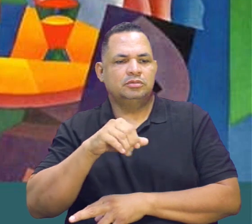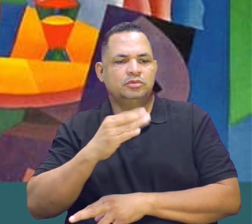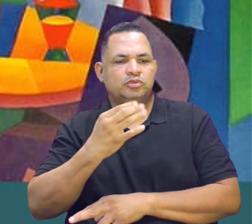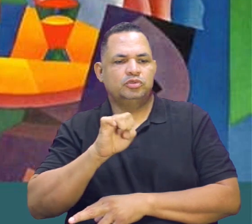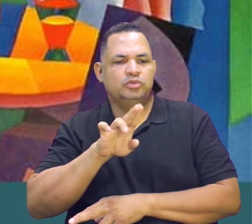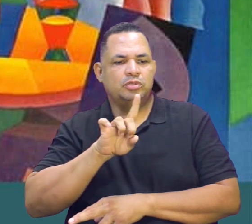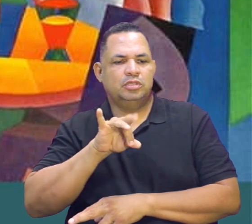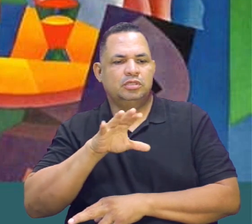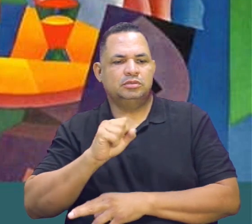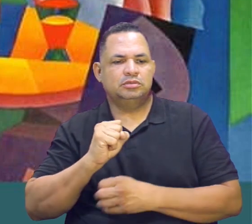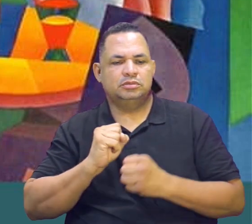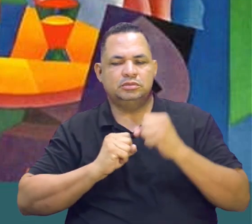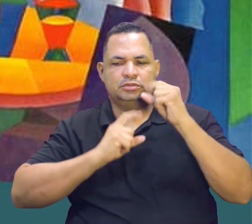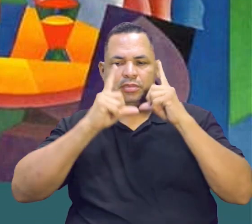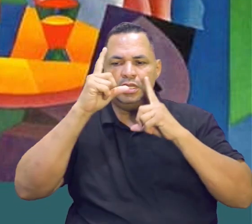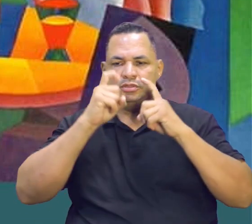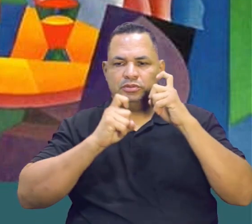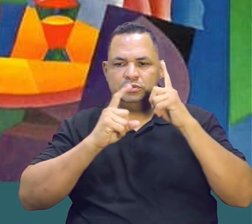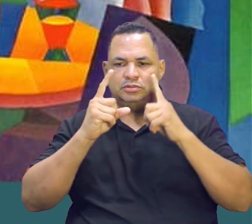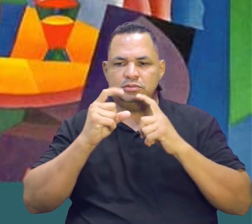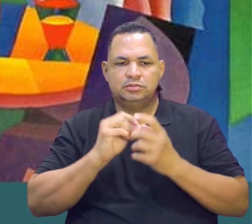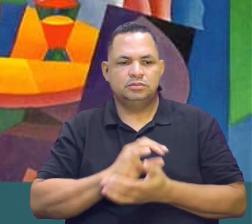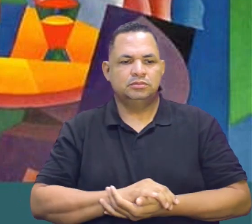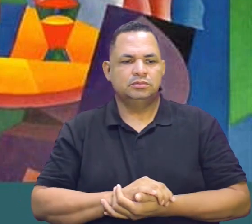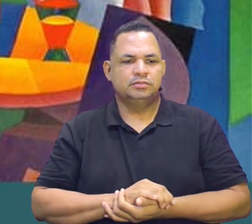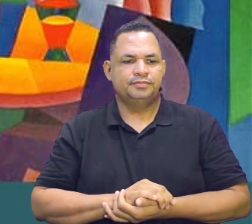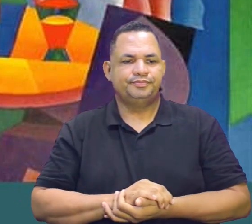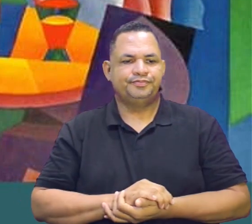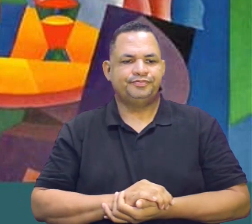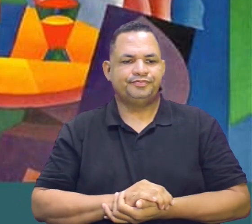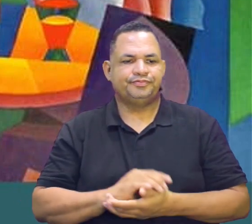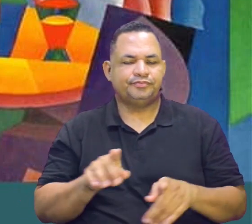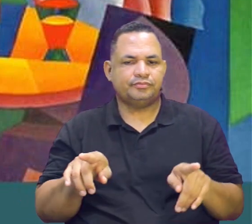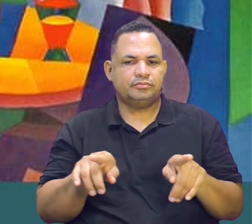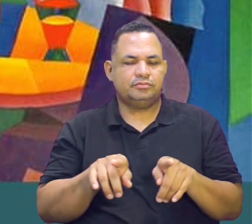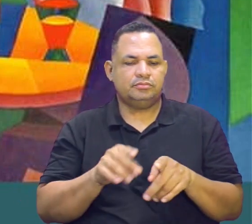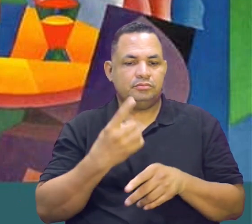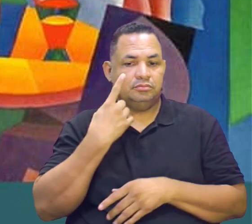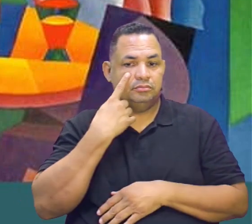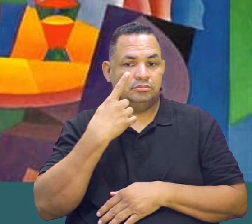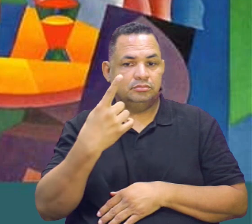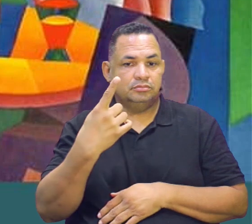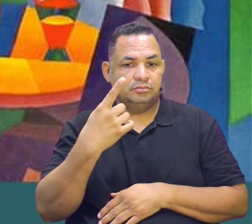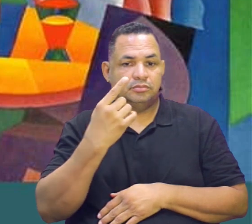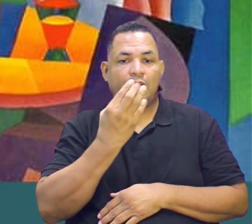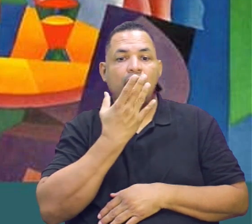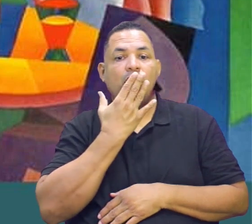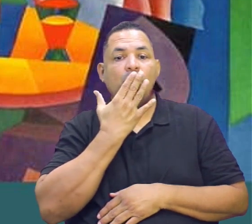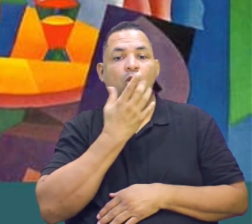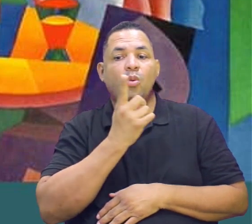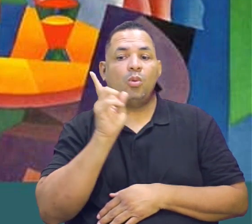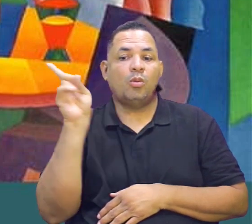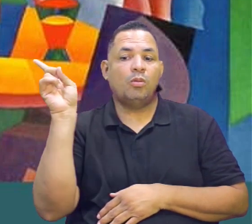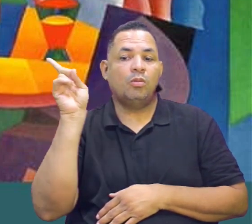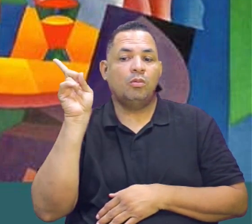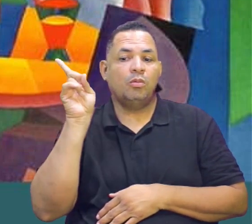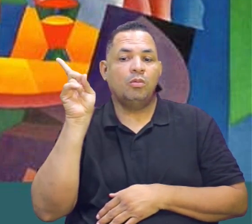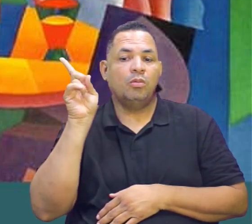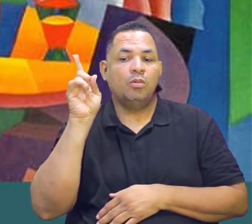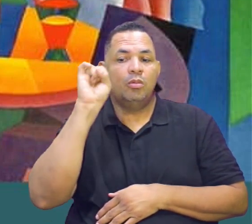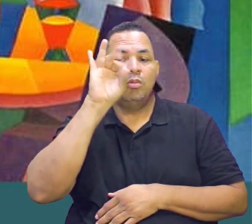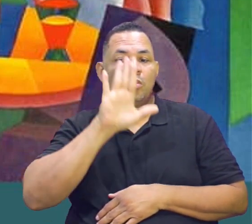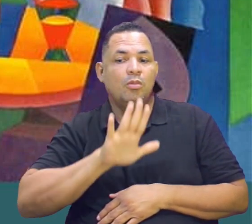surrealismo, expressionismo. E esta imagem? Já observem aqui, pessoal, as cores. Observem